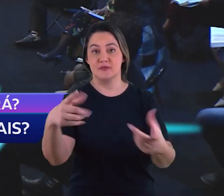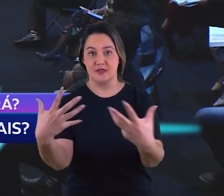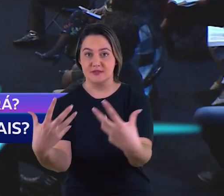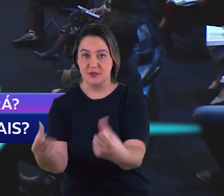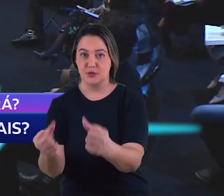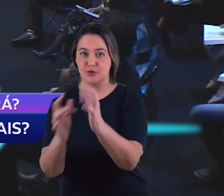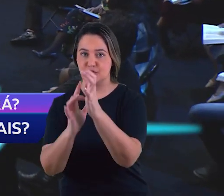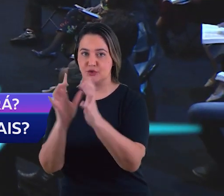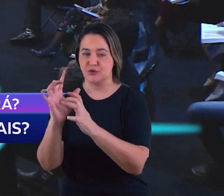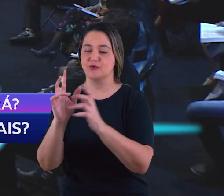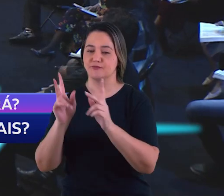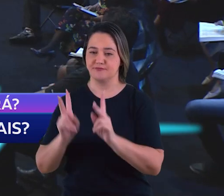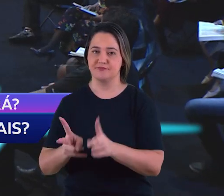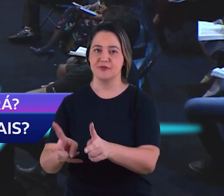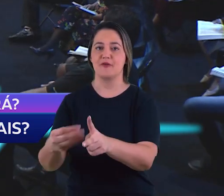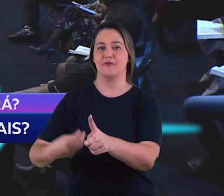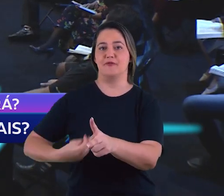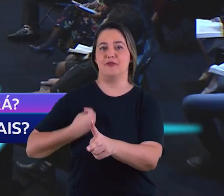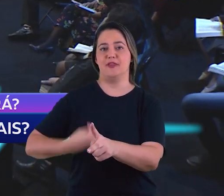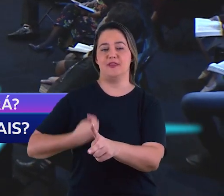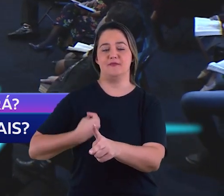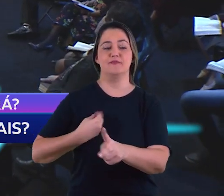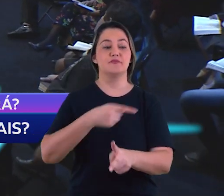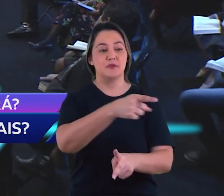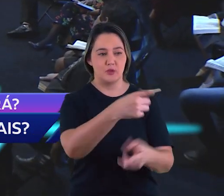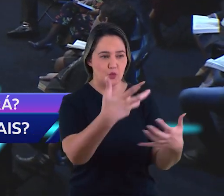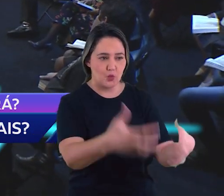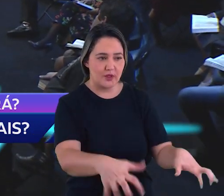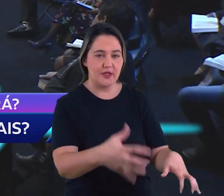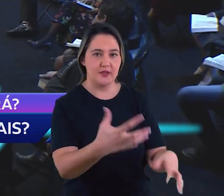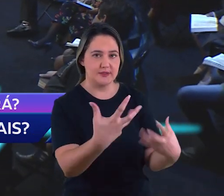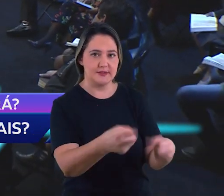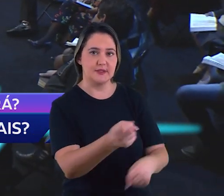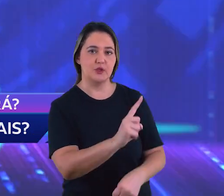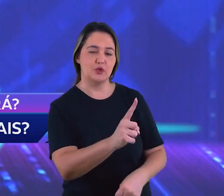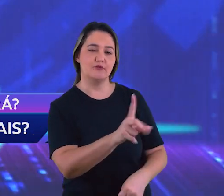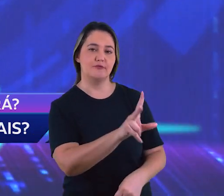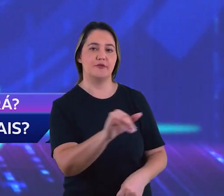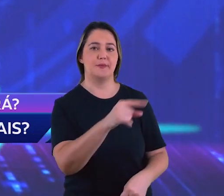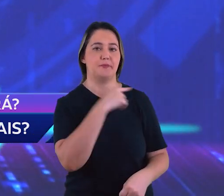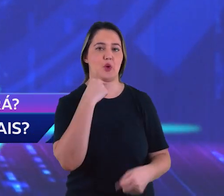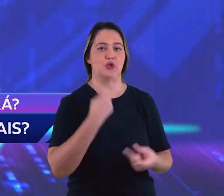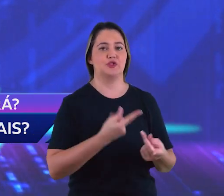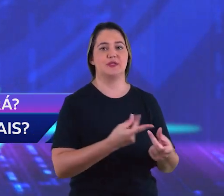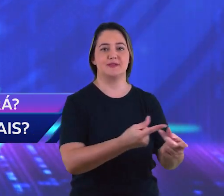eternamente ao lado de Cristo Jesus. Esse era o ponto final